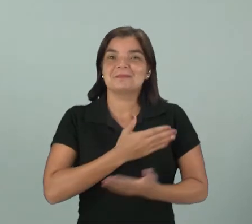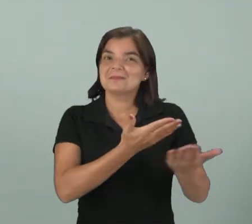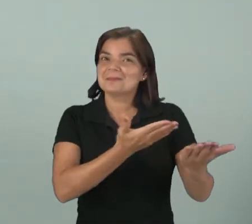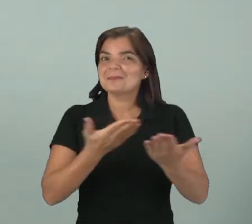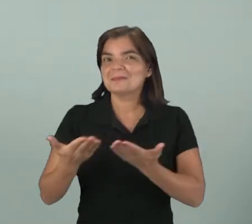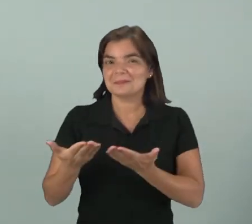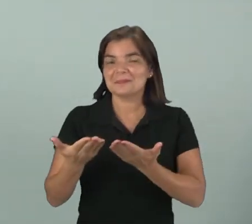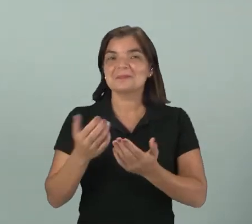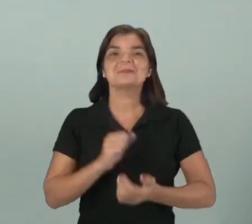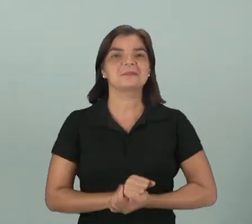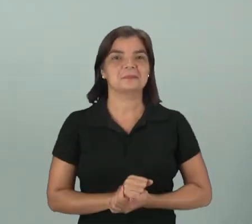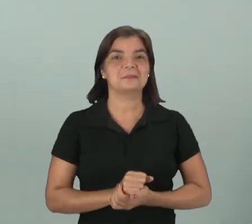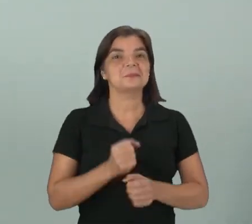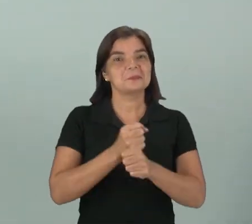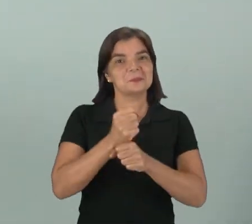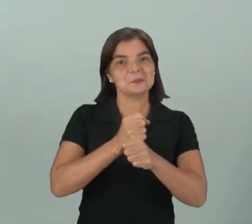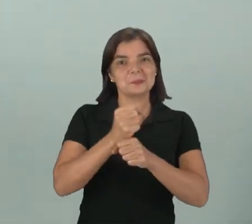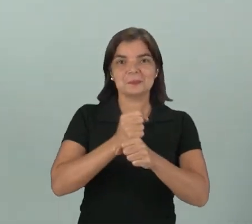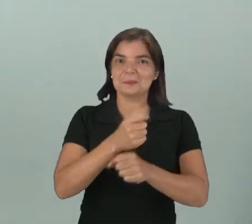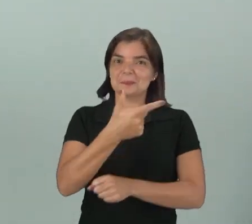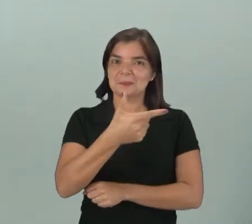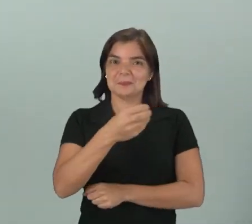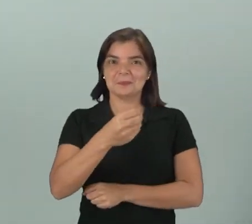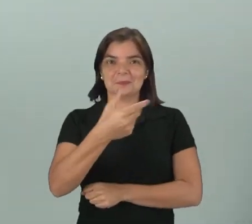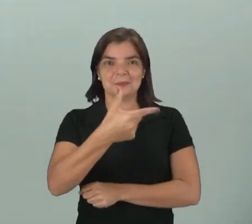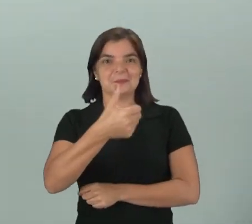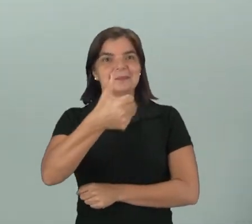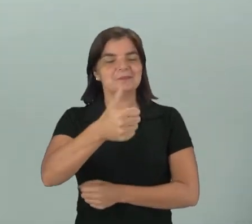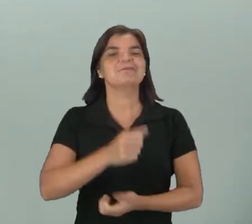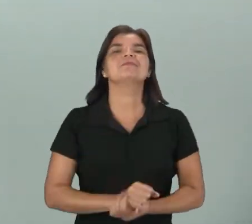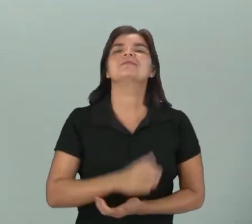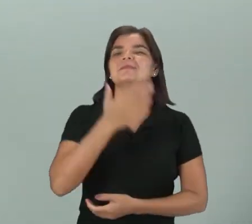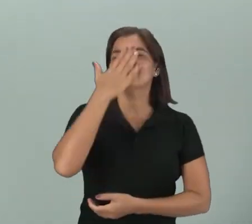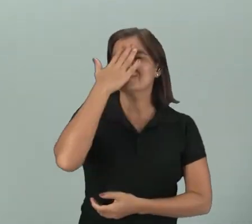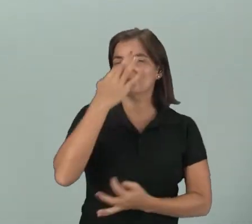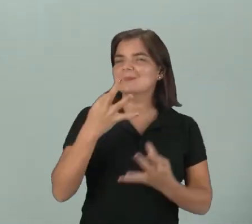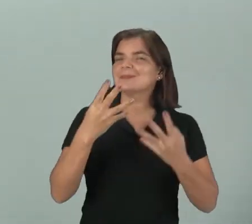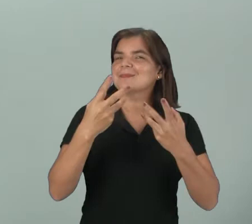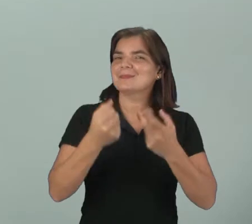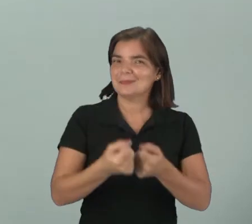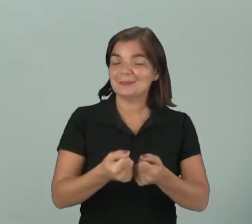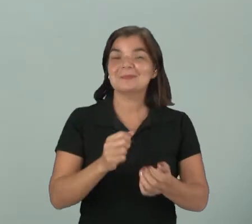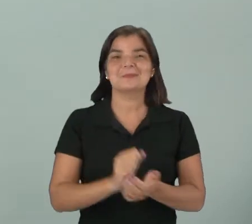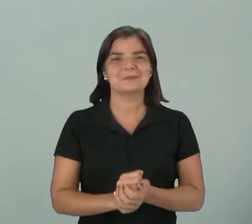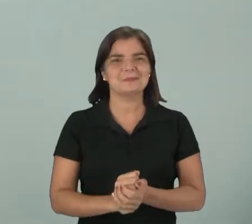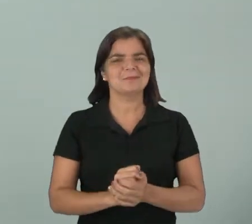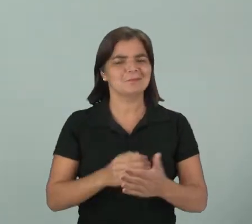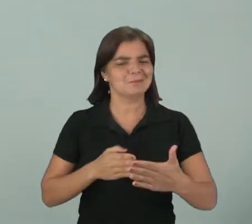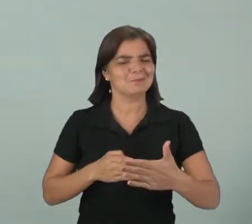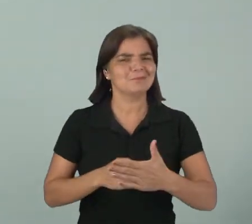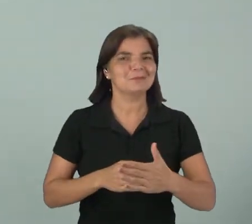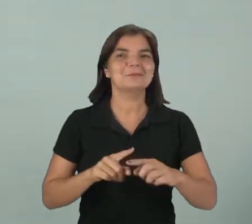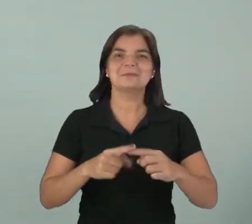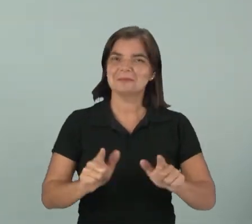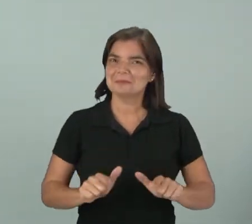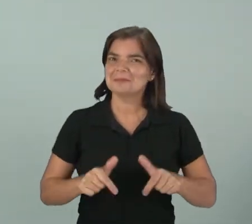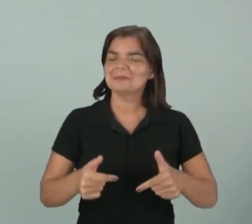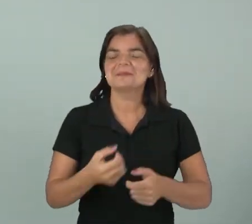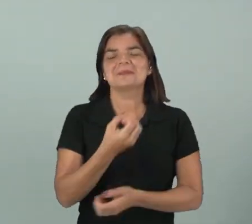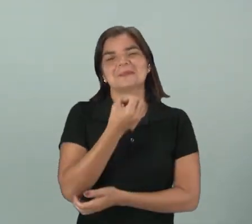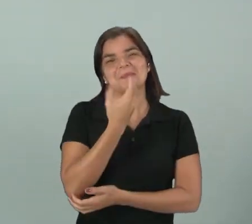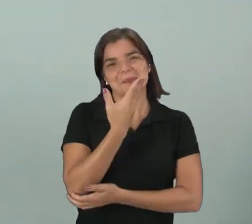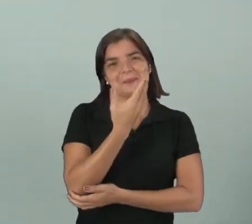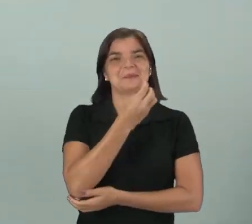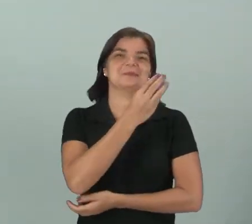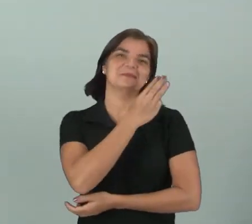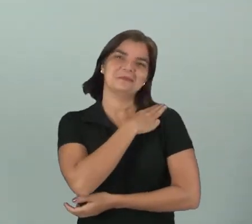vocês para iniciar o ano letivo de 2021. Sabemos de todos os desafios enfrentados, mas como é bom chegar